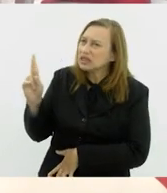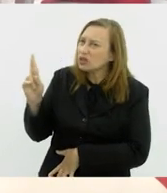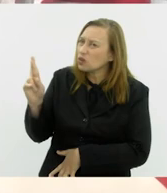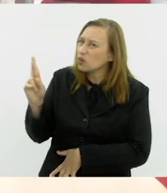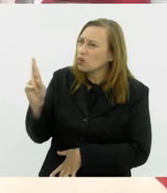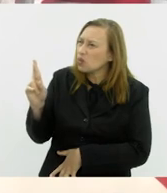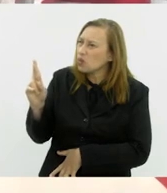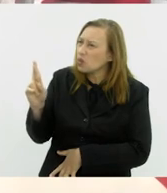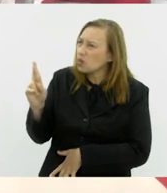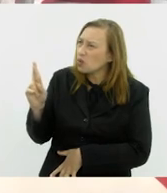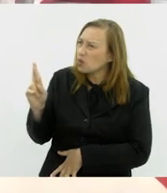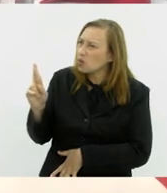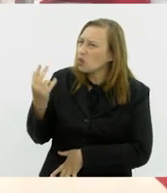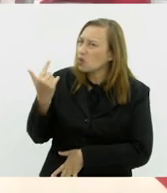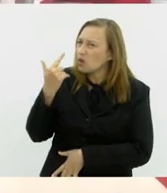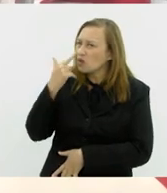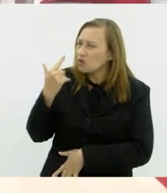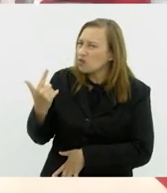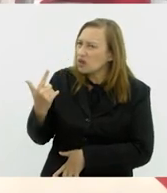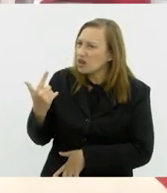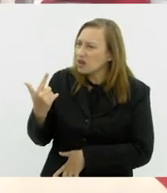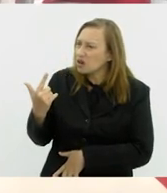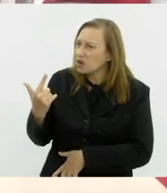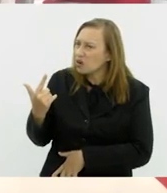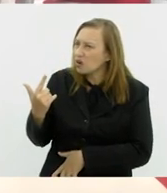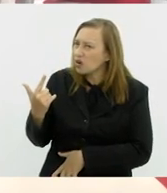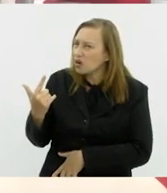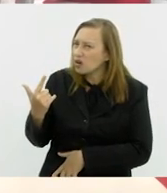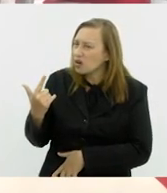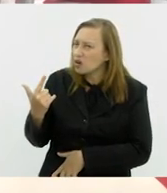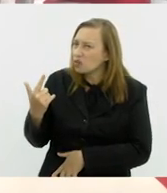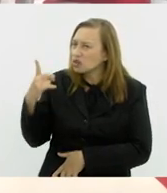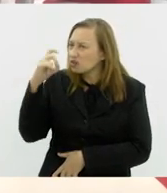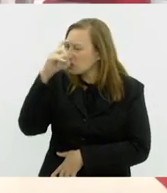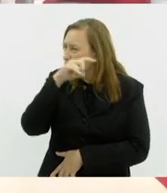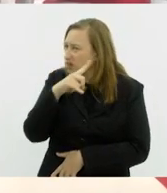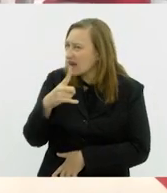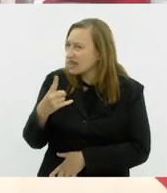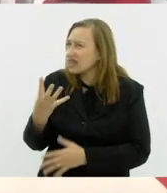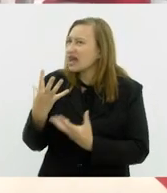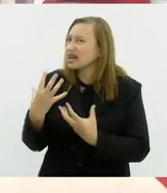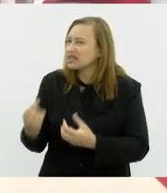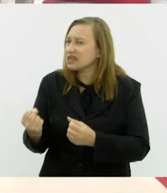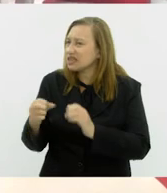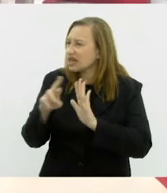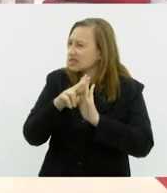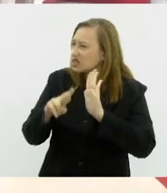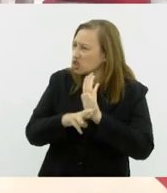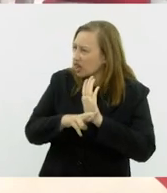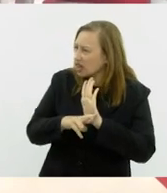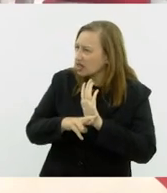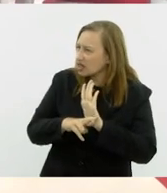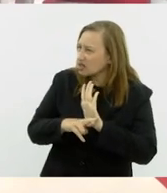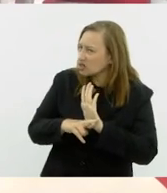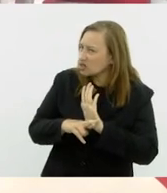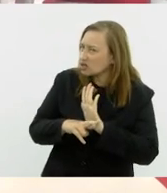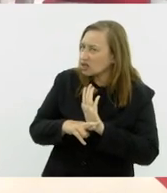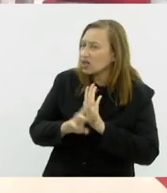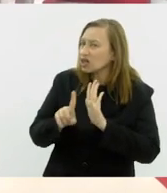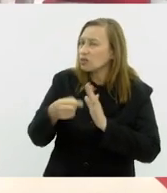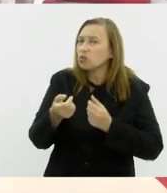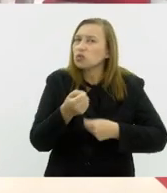adotaria, o senhor vê alguma oposição em adotar também por parte da LSul imediatamente essas medidas e, eventualmente, depois